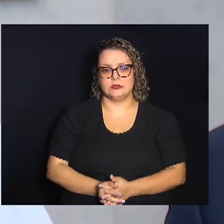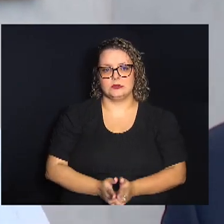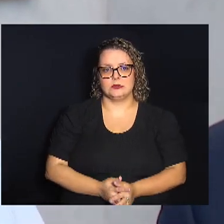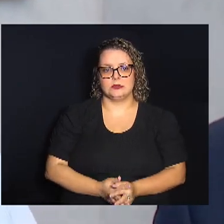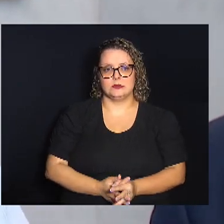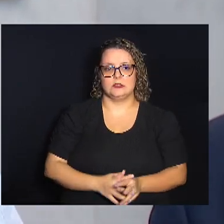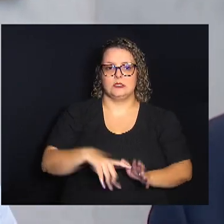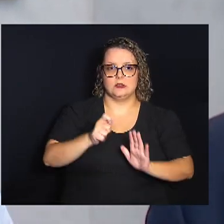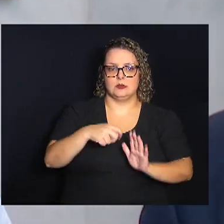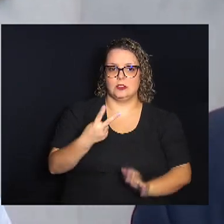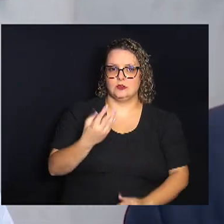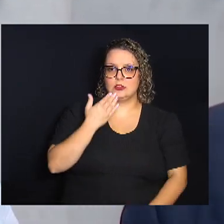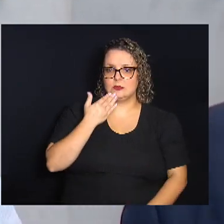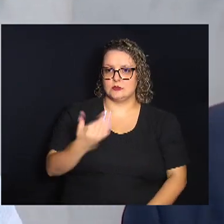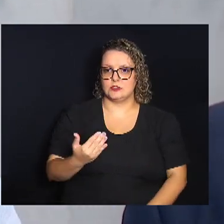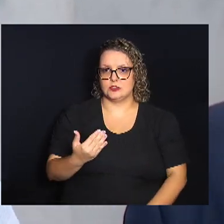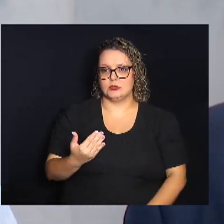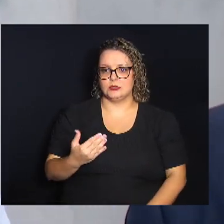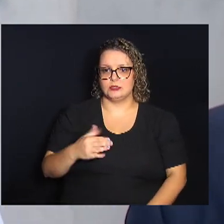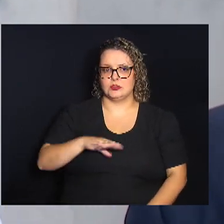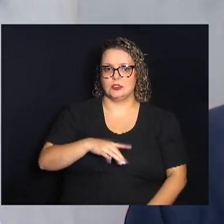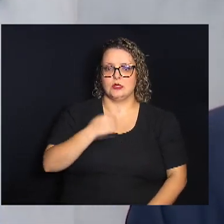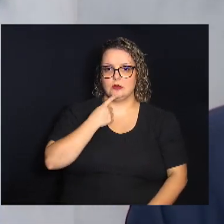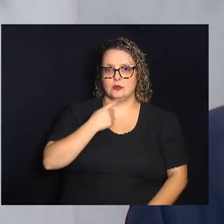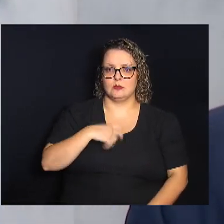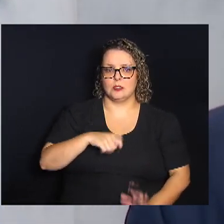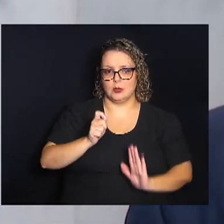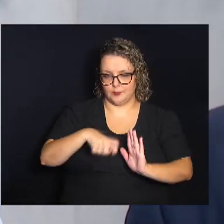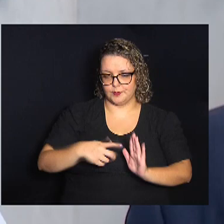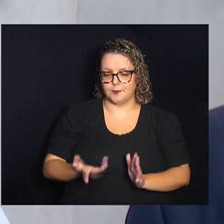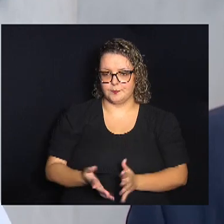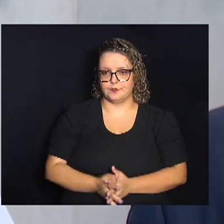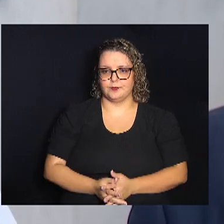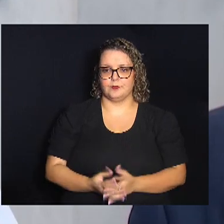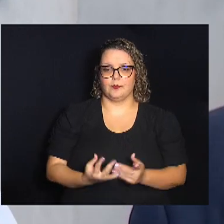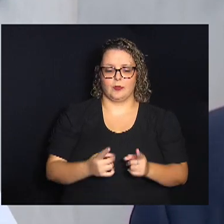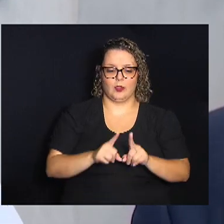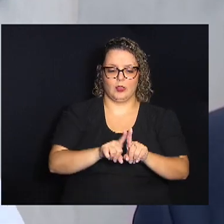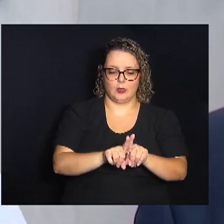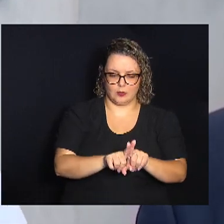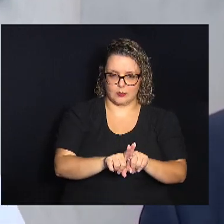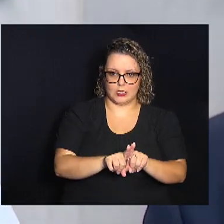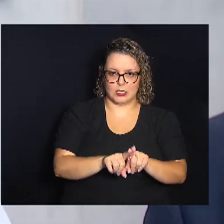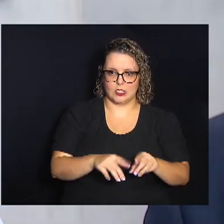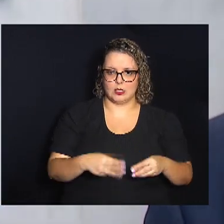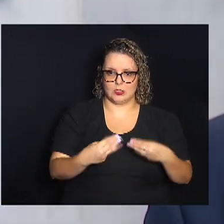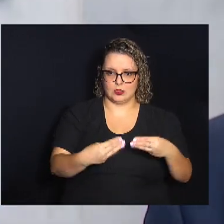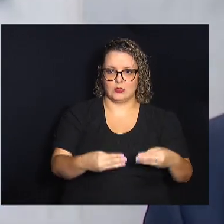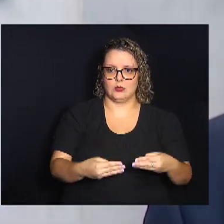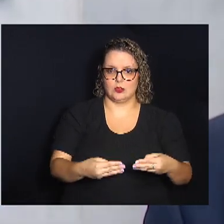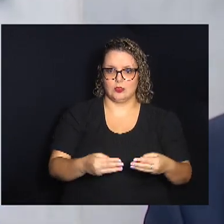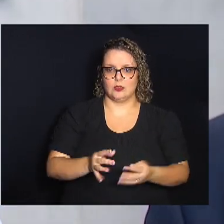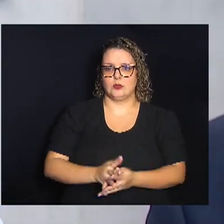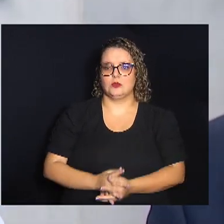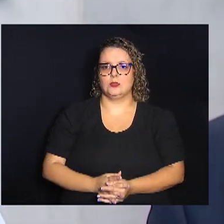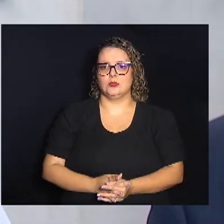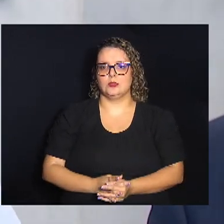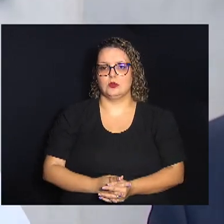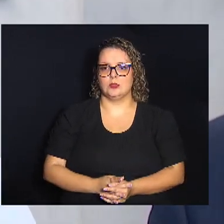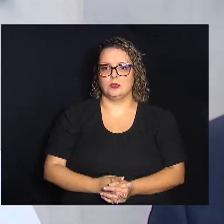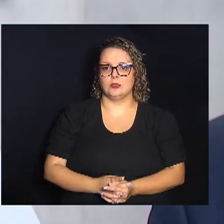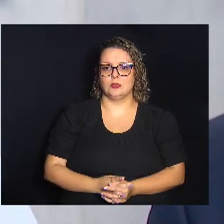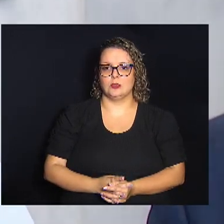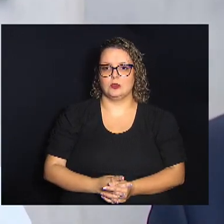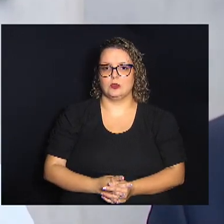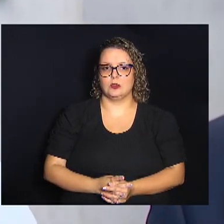aqui 2 pedidos de Campinas para o Márcio, né, que é a parceria do Ministério numa casa de apoio ao